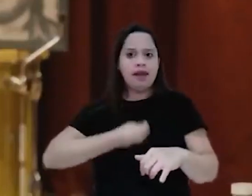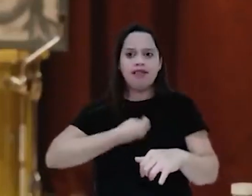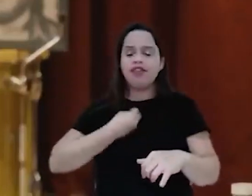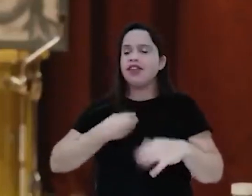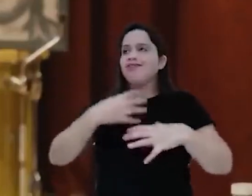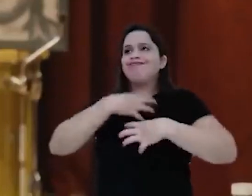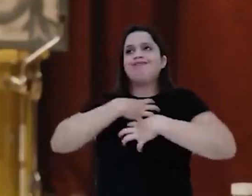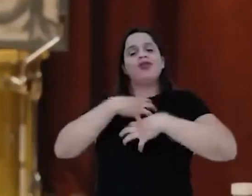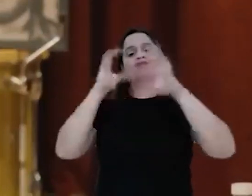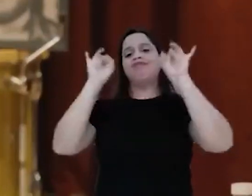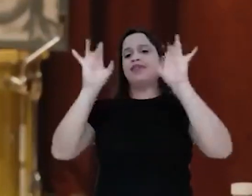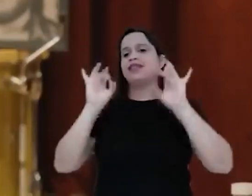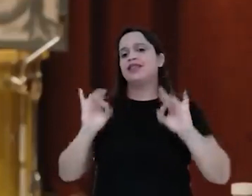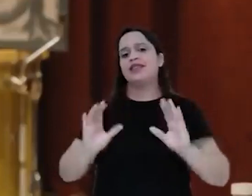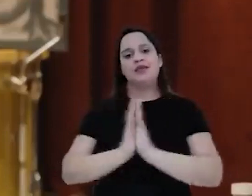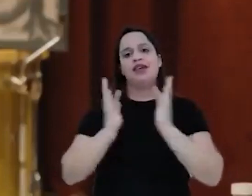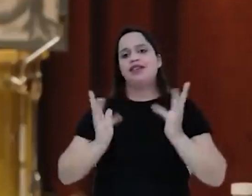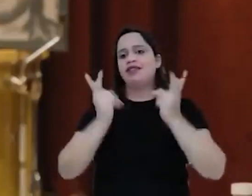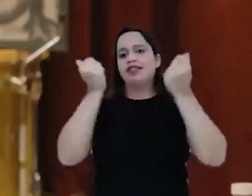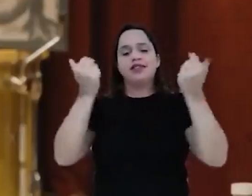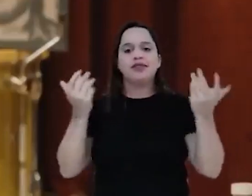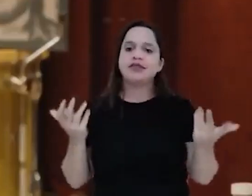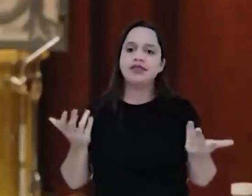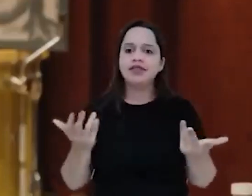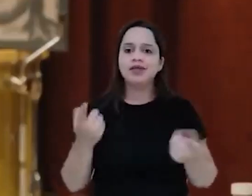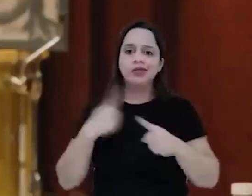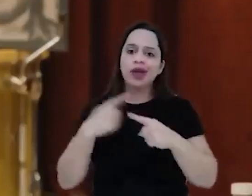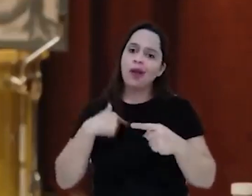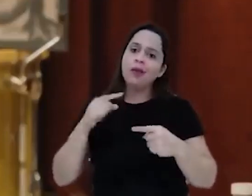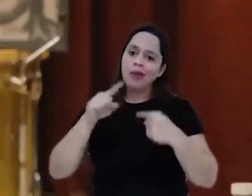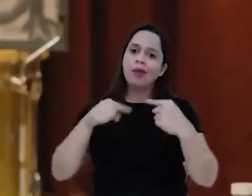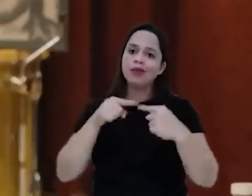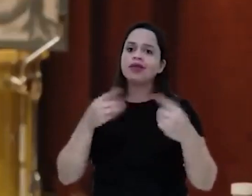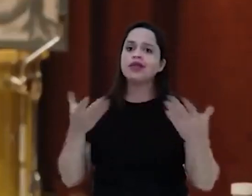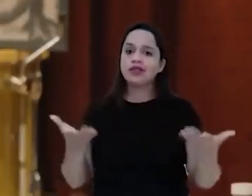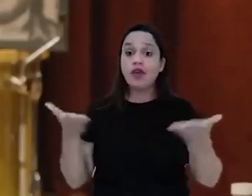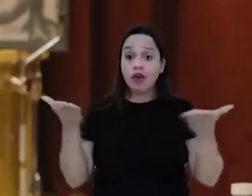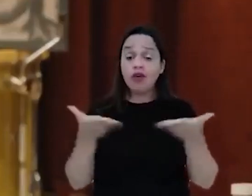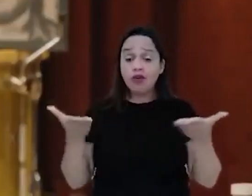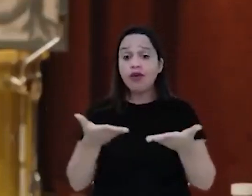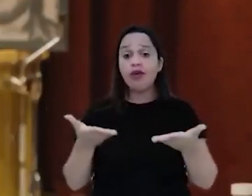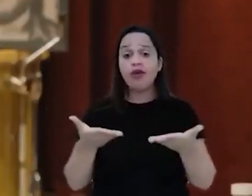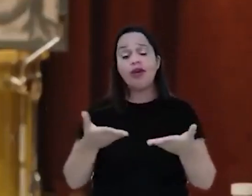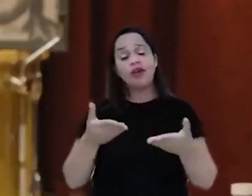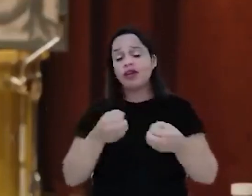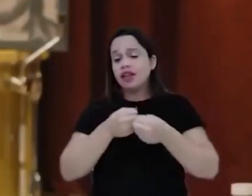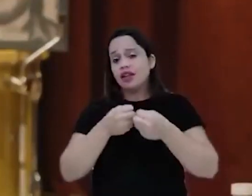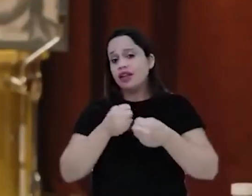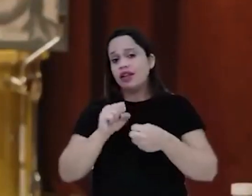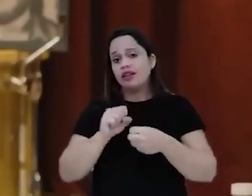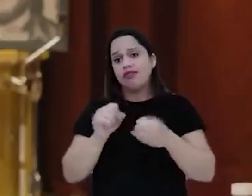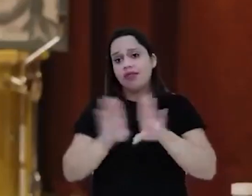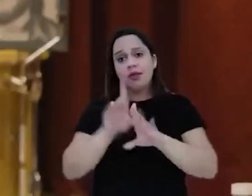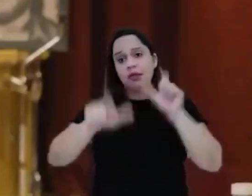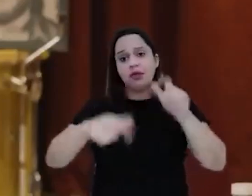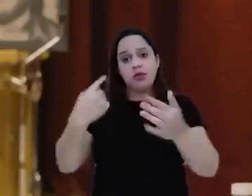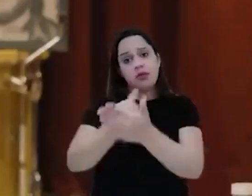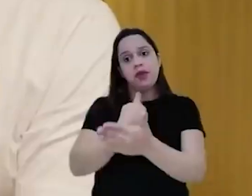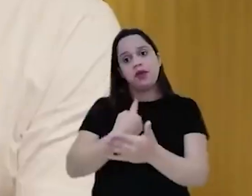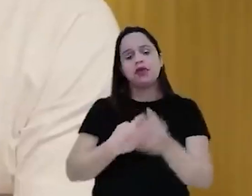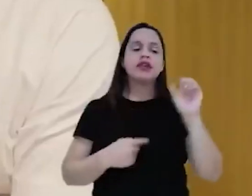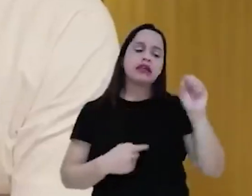para mim é incrível cara é isso que eu esse é o meu esse essa é minha intenção nesse momento e até quando as pessoas perguntam